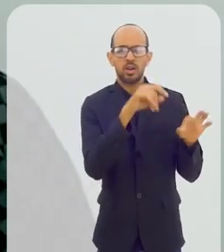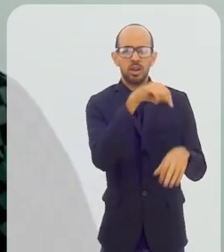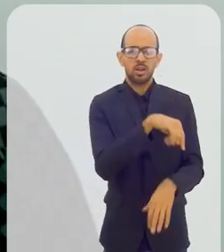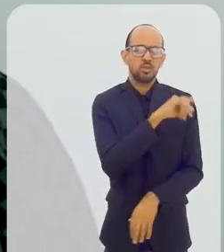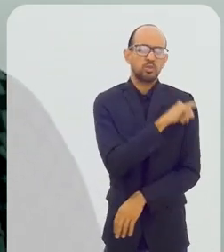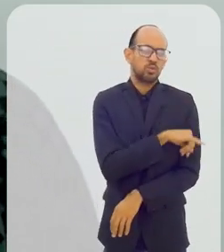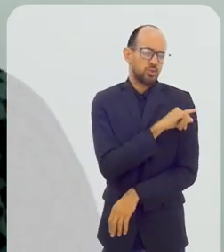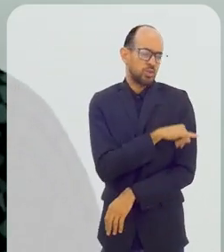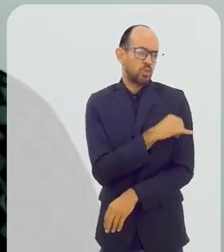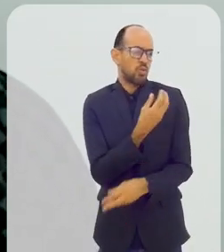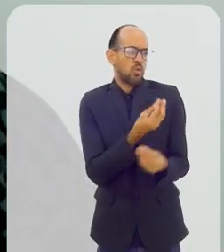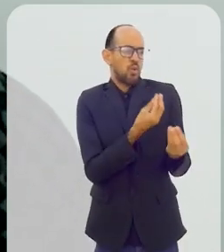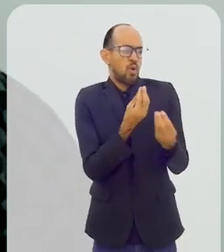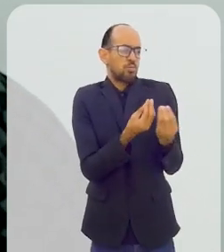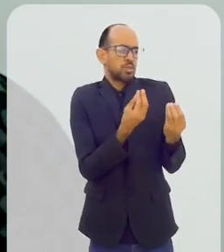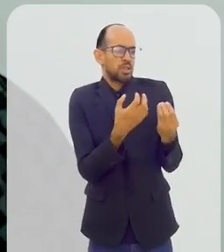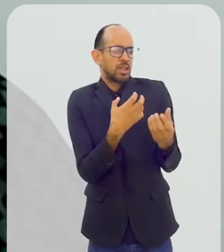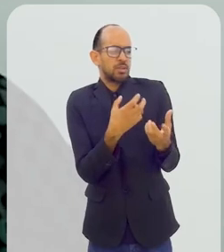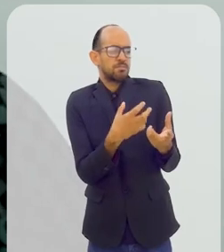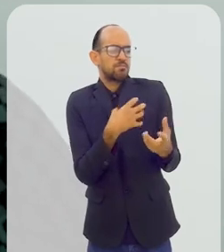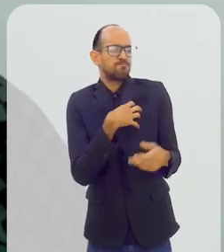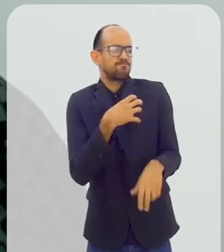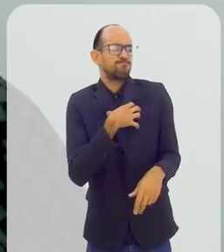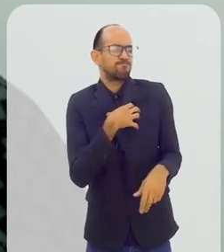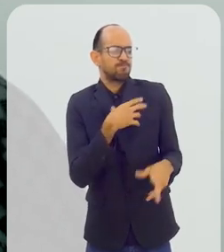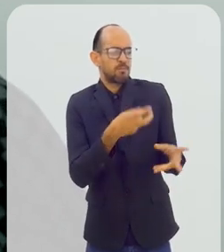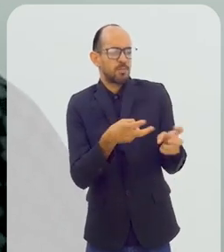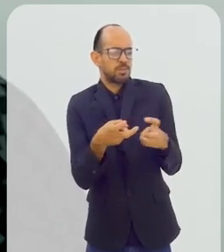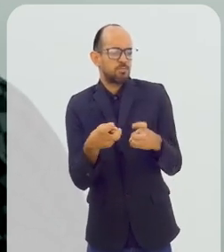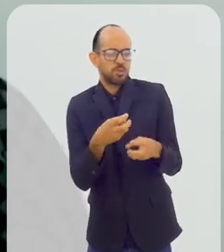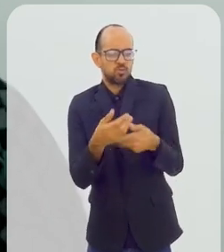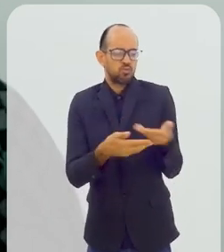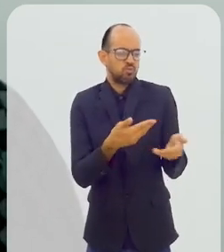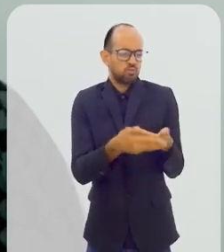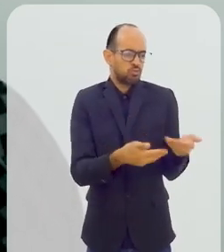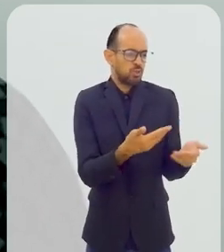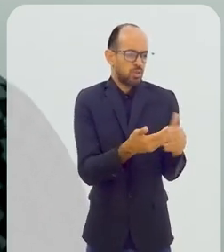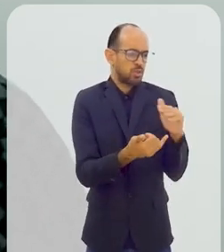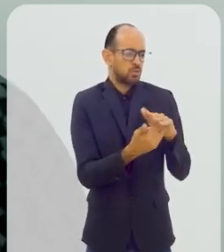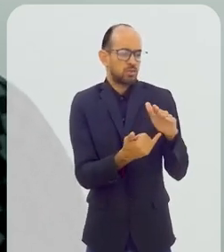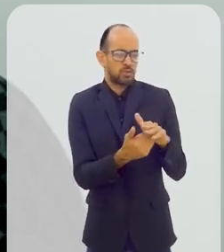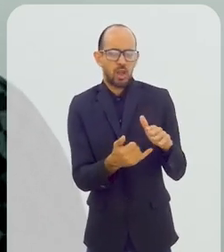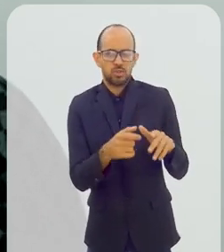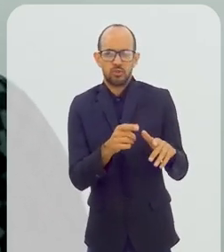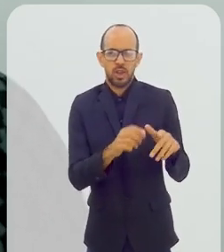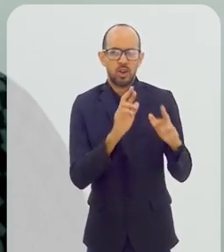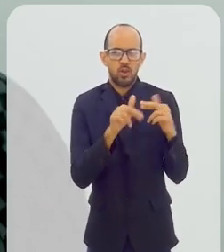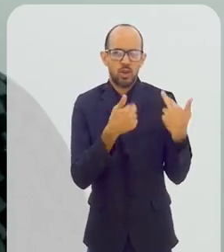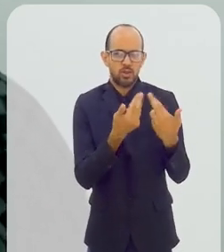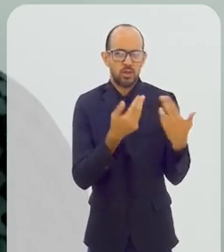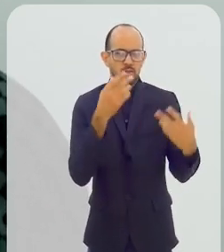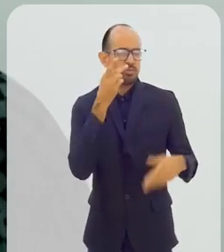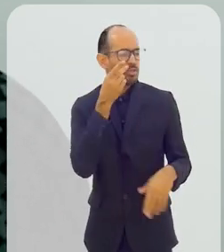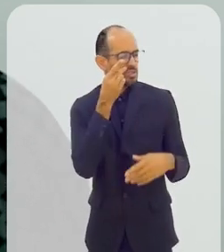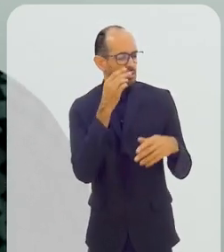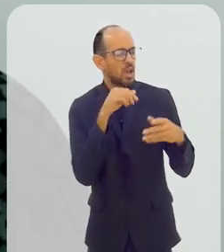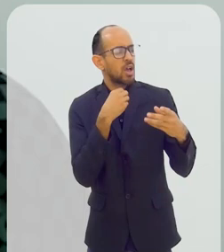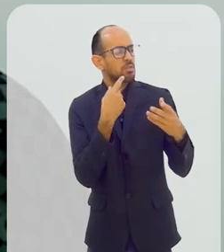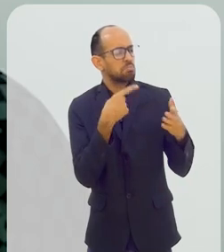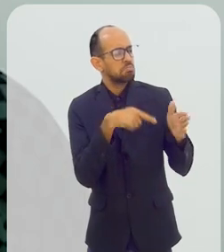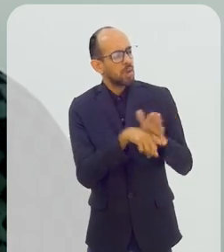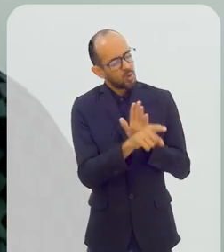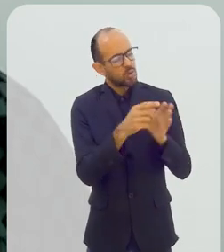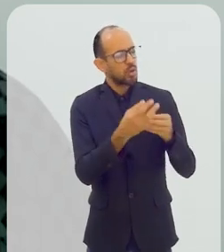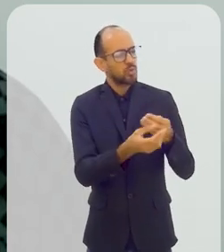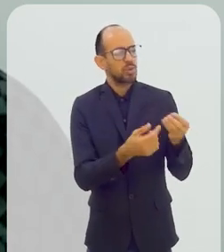tem percebido aí do engajamento das instituições? Tiveram reuniões presenciais? Enfim, o